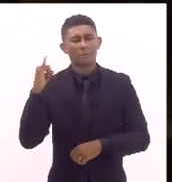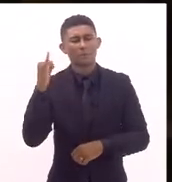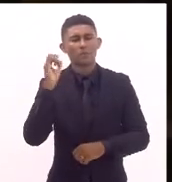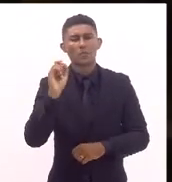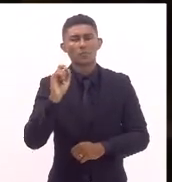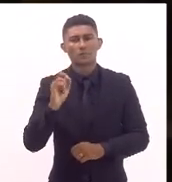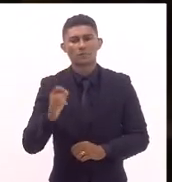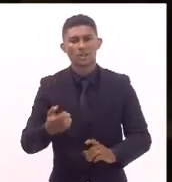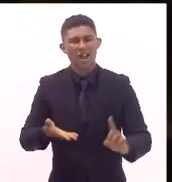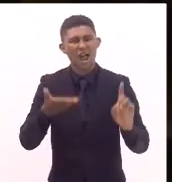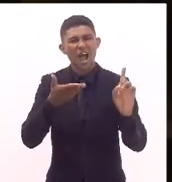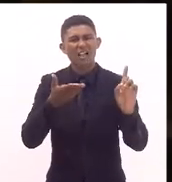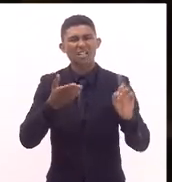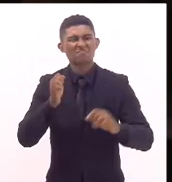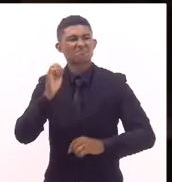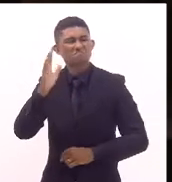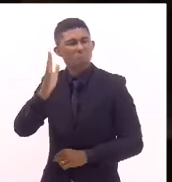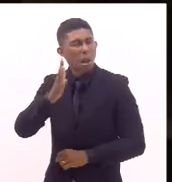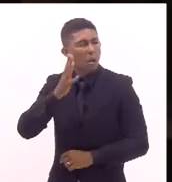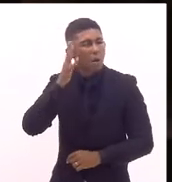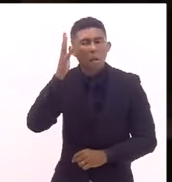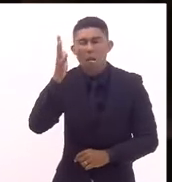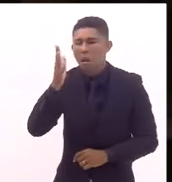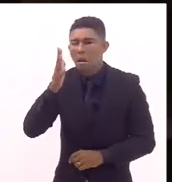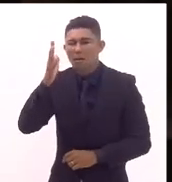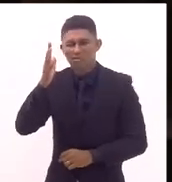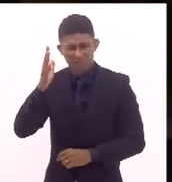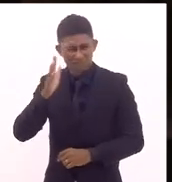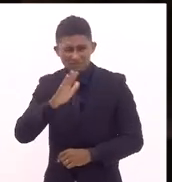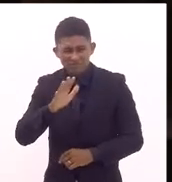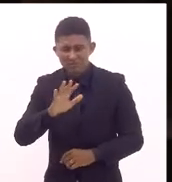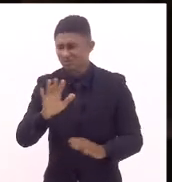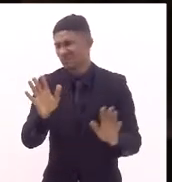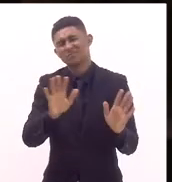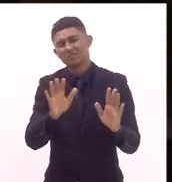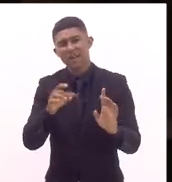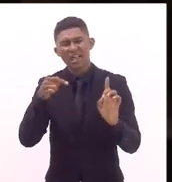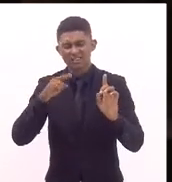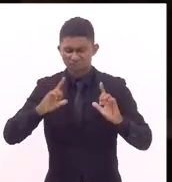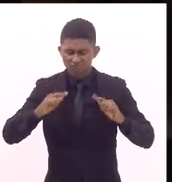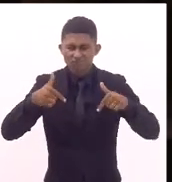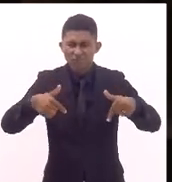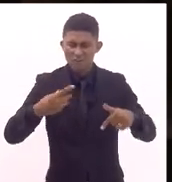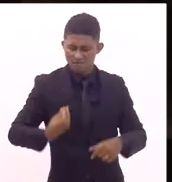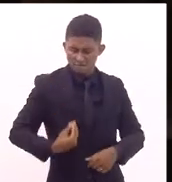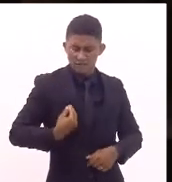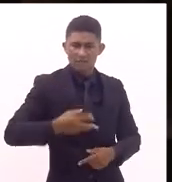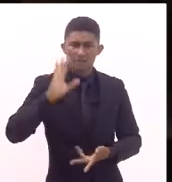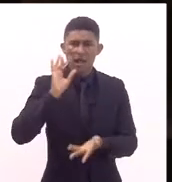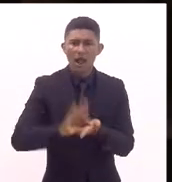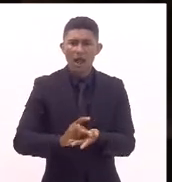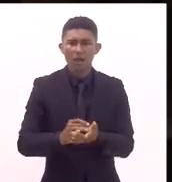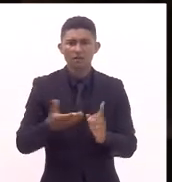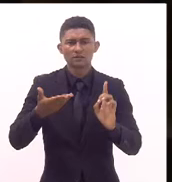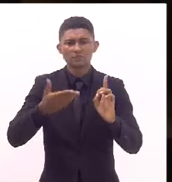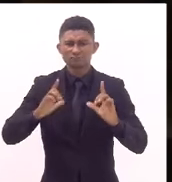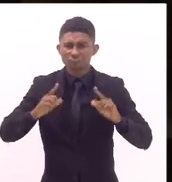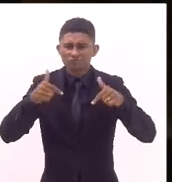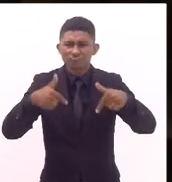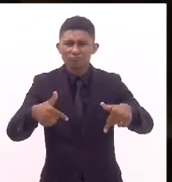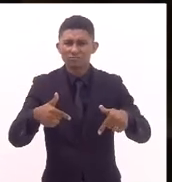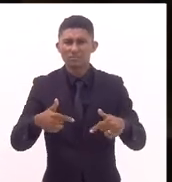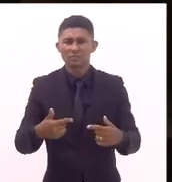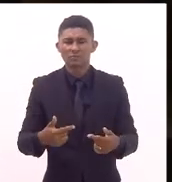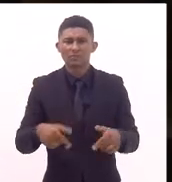Benedita não faz discurso não ela vivencia em cada ato dela em cada em cada